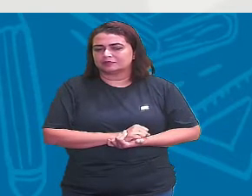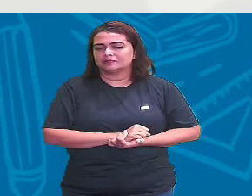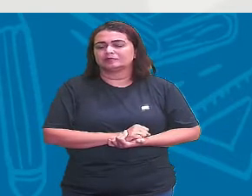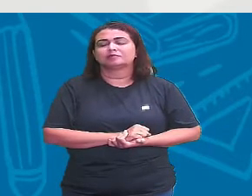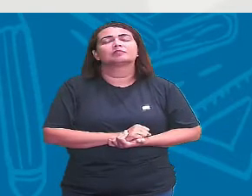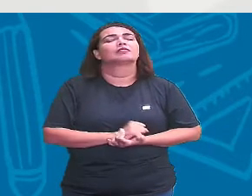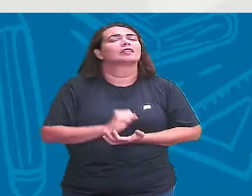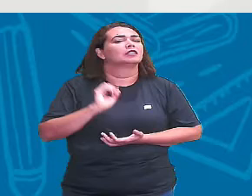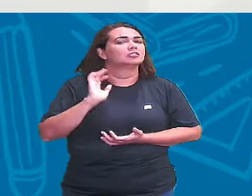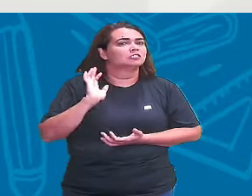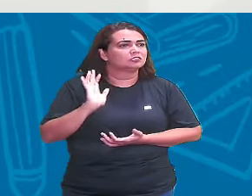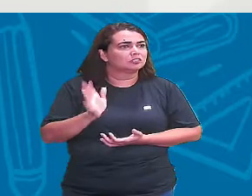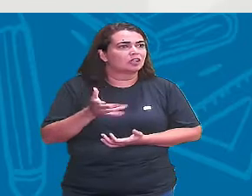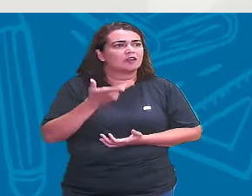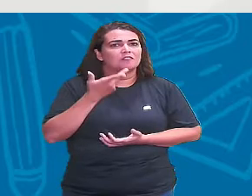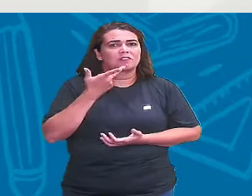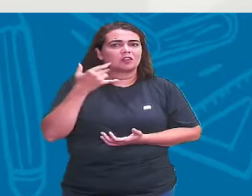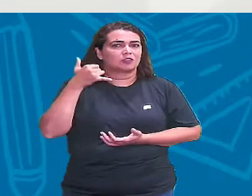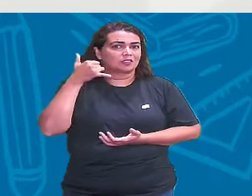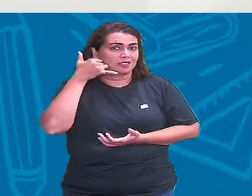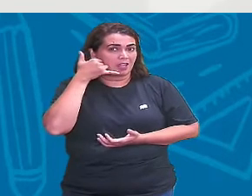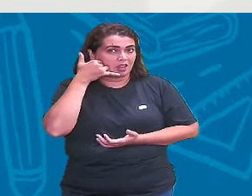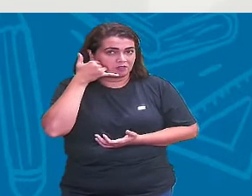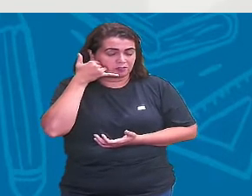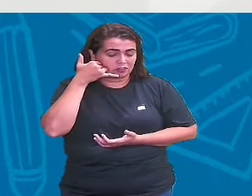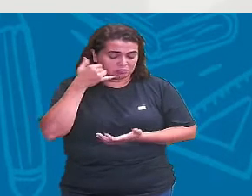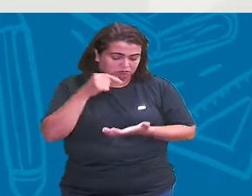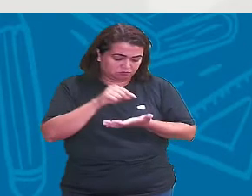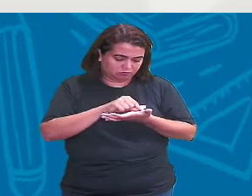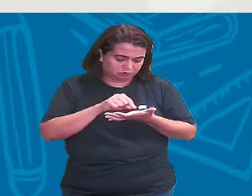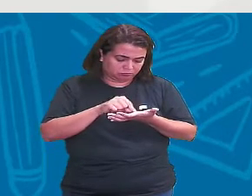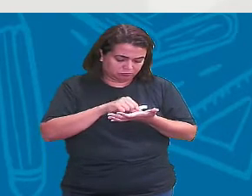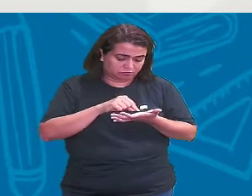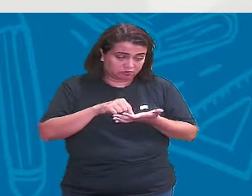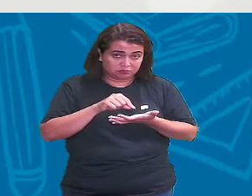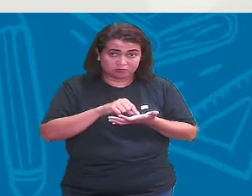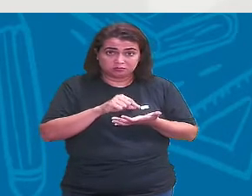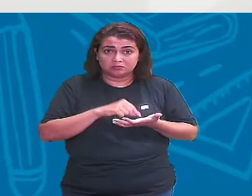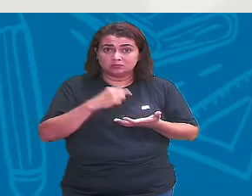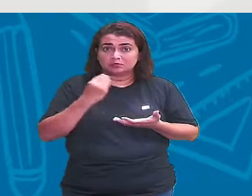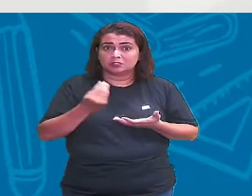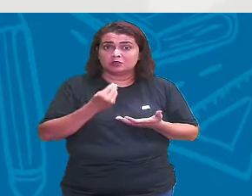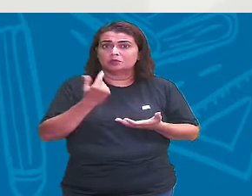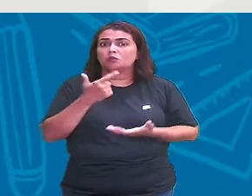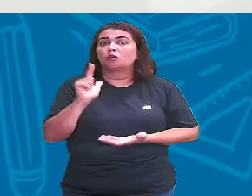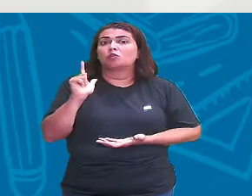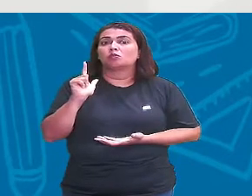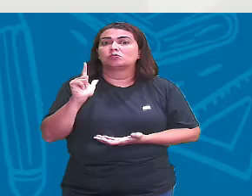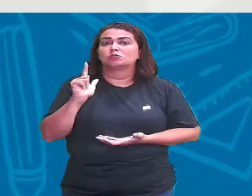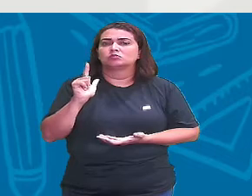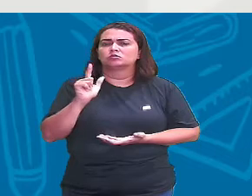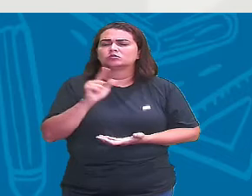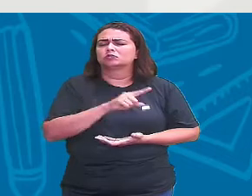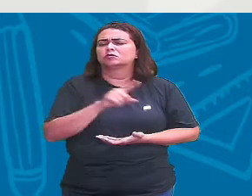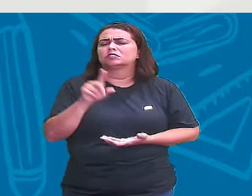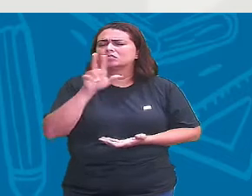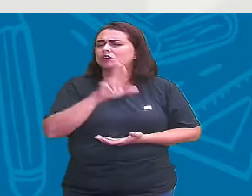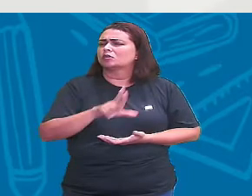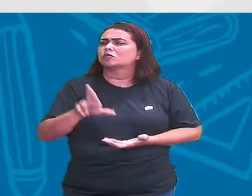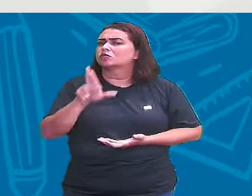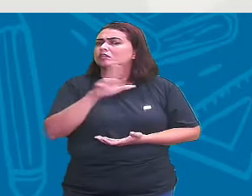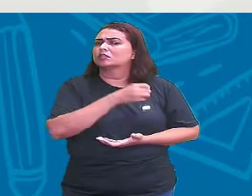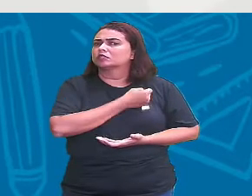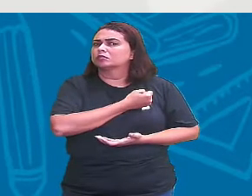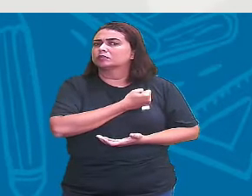falou aqui, um telefone. Você consegue identificar alguma outra situação que você usou